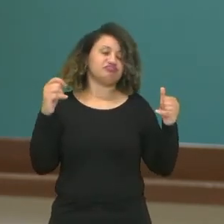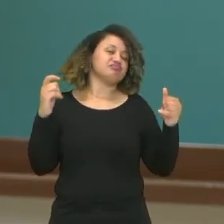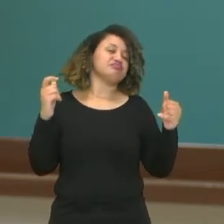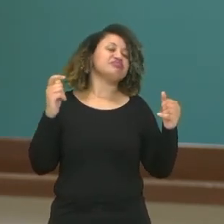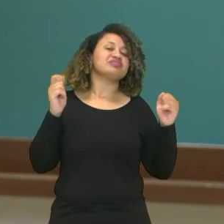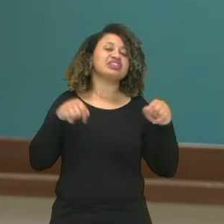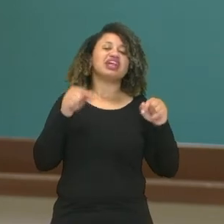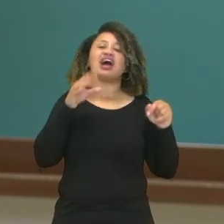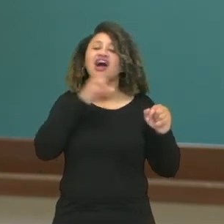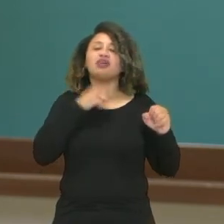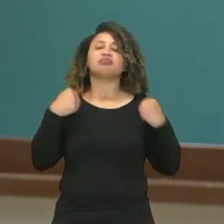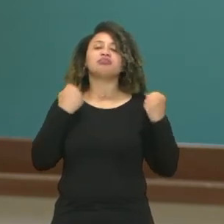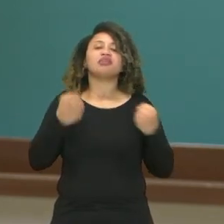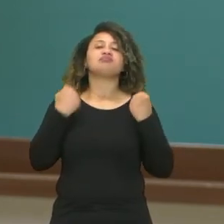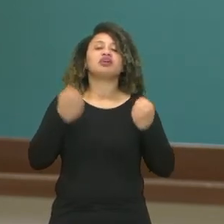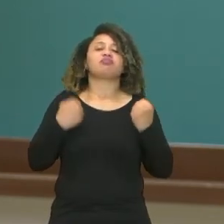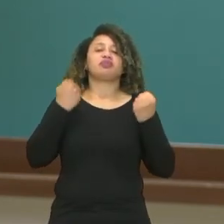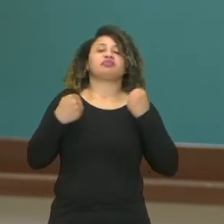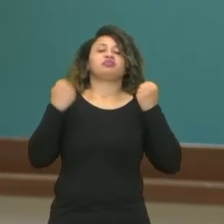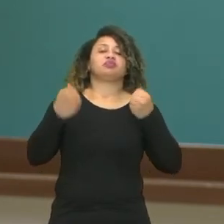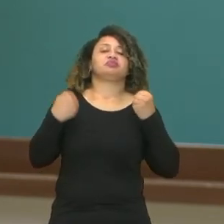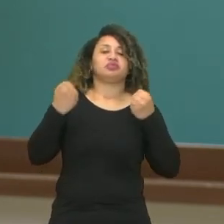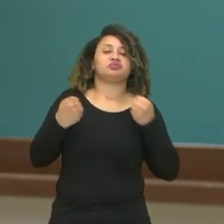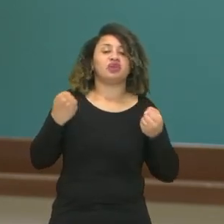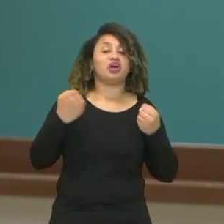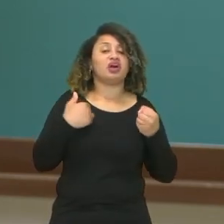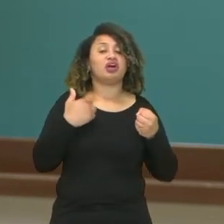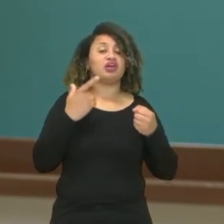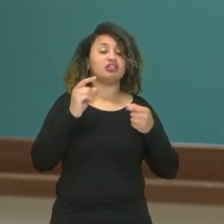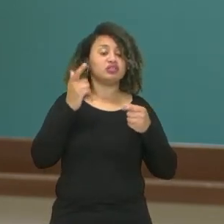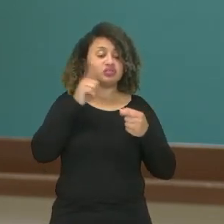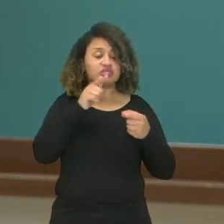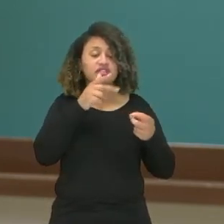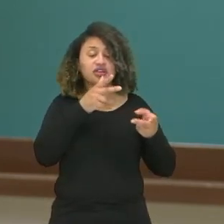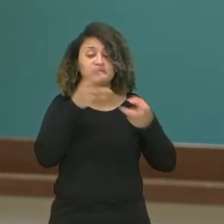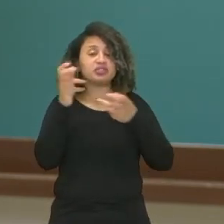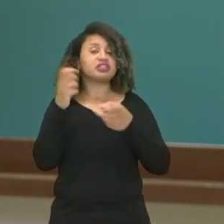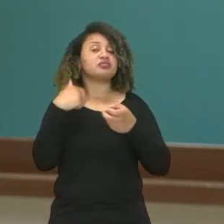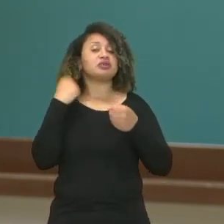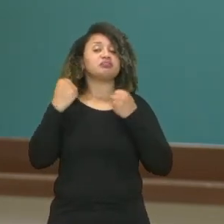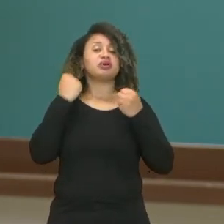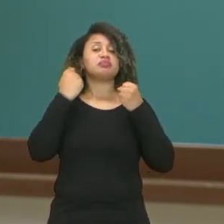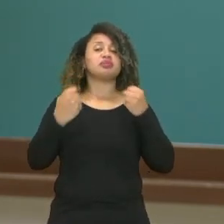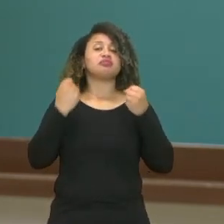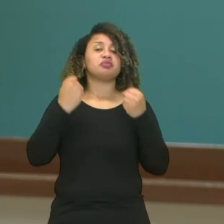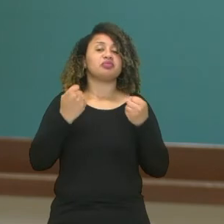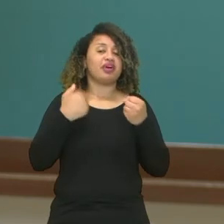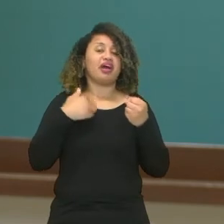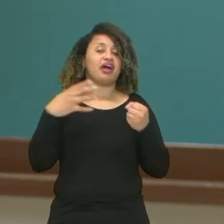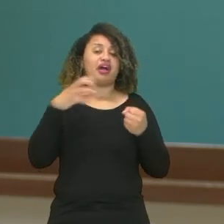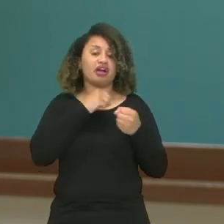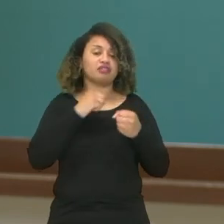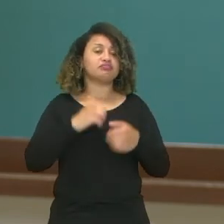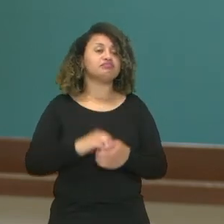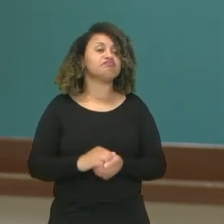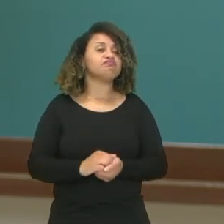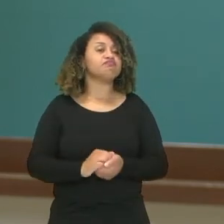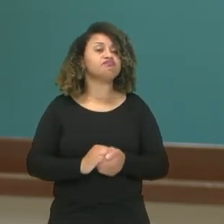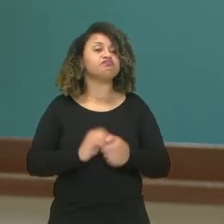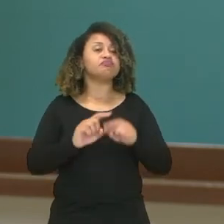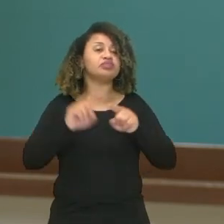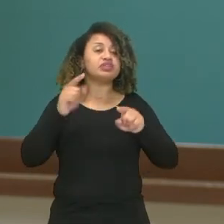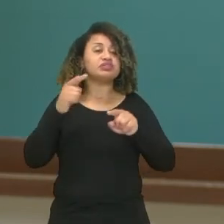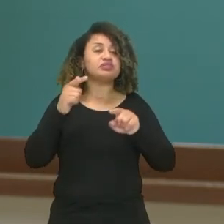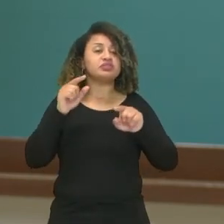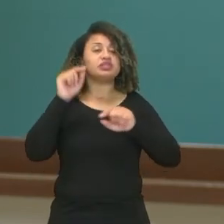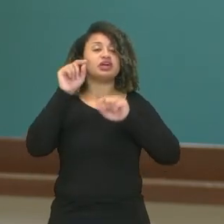fazem bem rápido, às vezes duas vezes, bate duas vezes, pula, bate duas vezes entre um salto só, tá? E aqui até não está aqui, mas